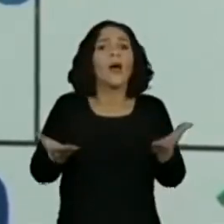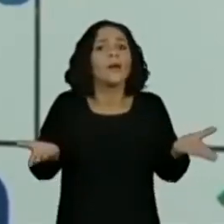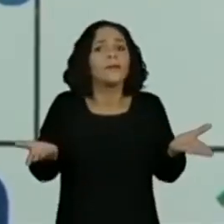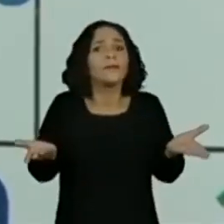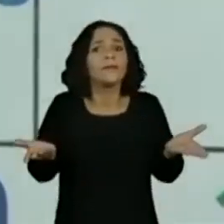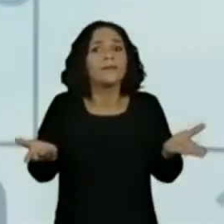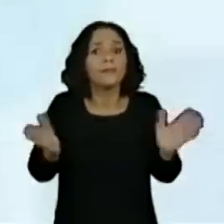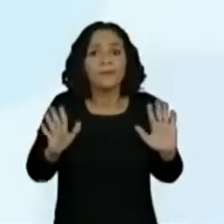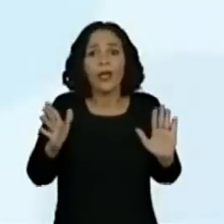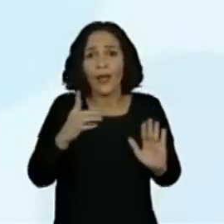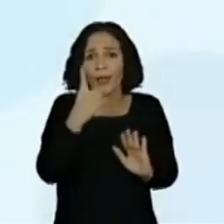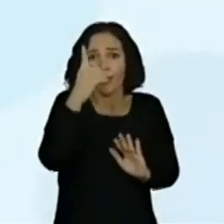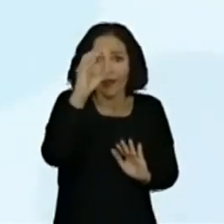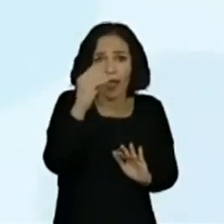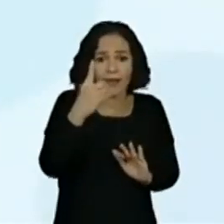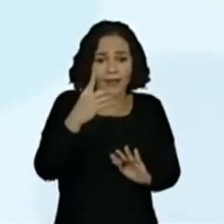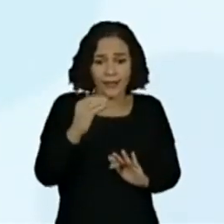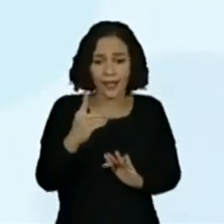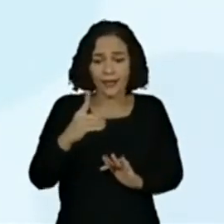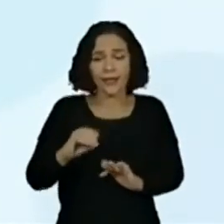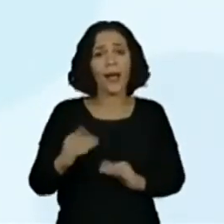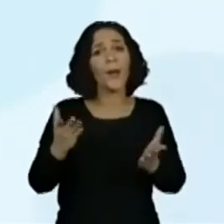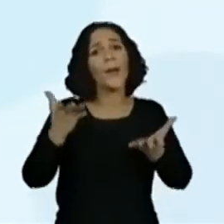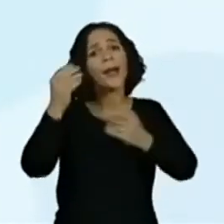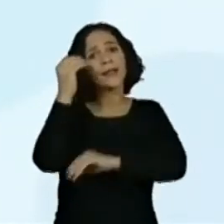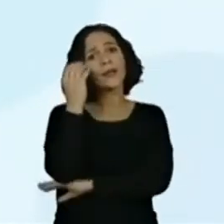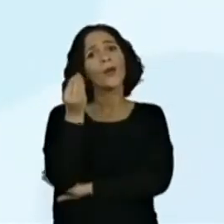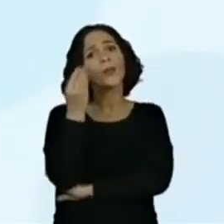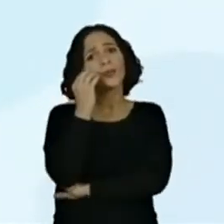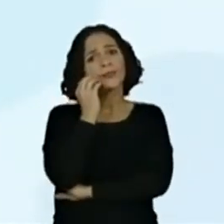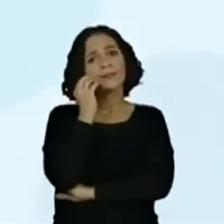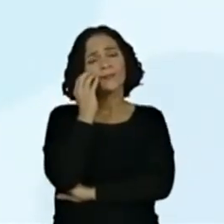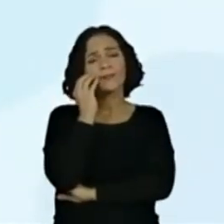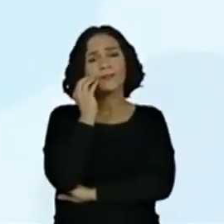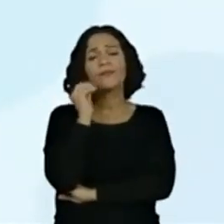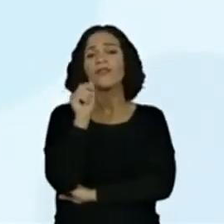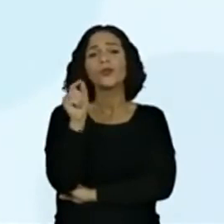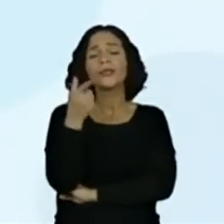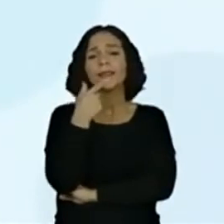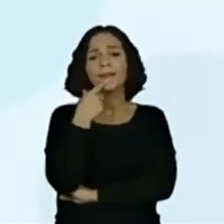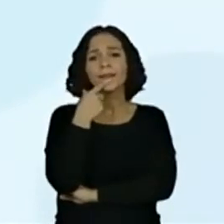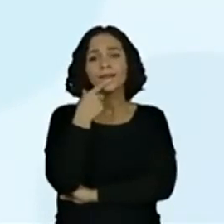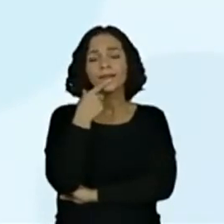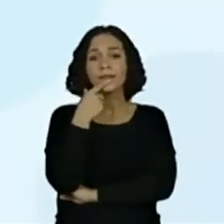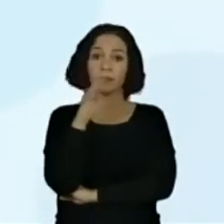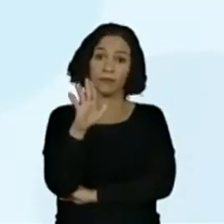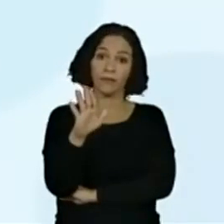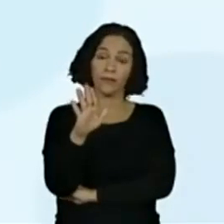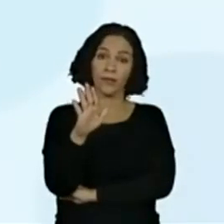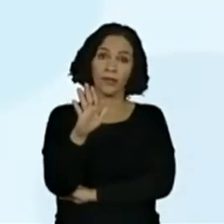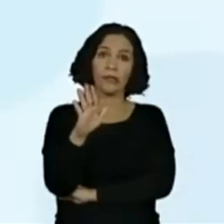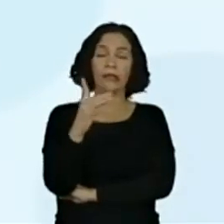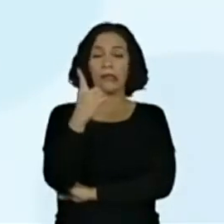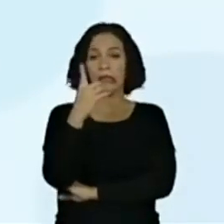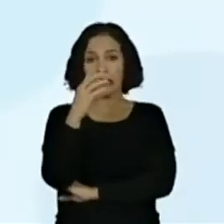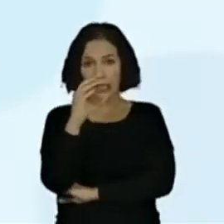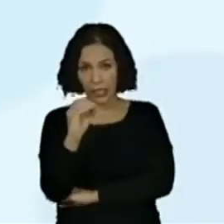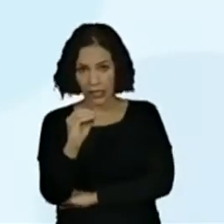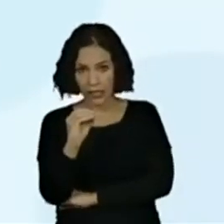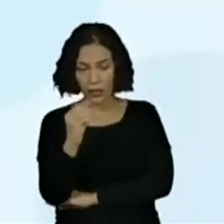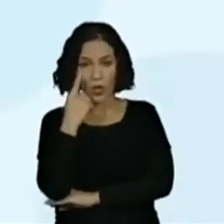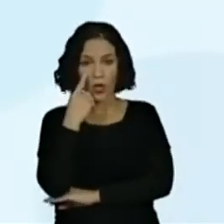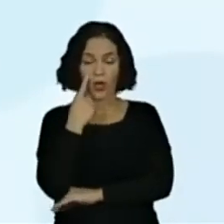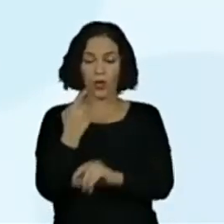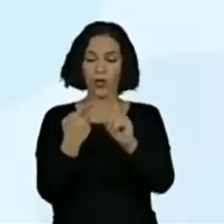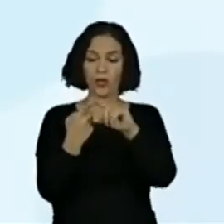professora? Já descobri que cada linha tem 10 lápis. O que eu faço agora? Contas de 10 em 10. 10. 10, então vamos